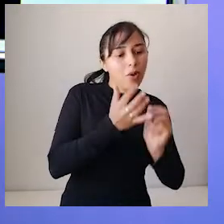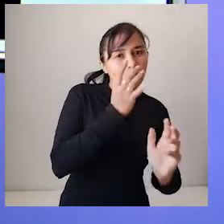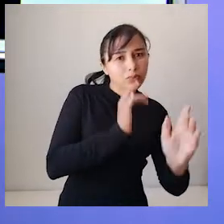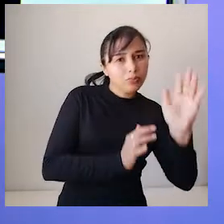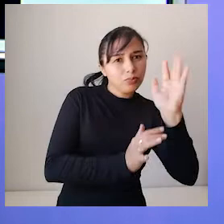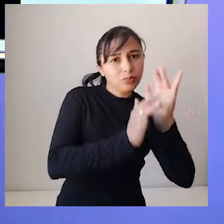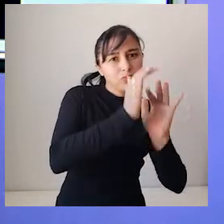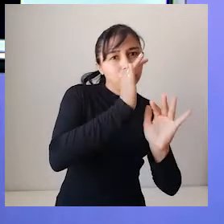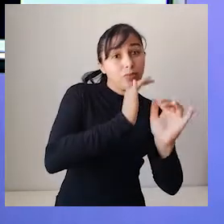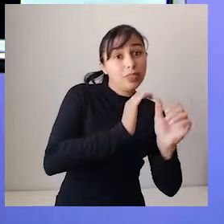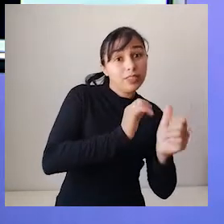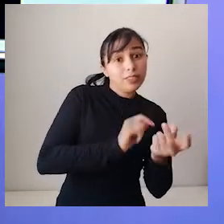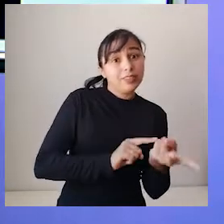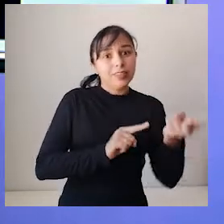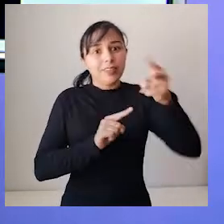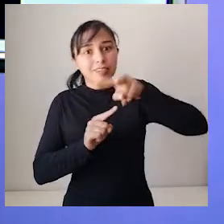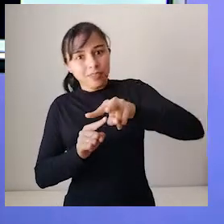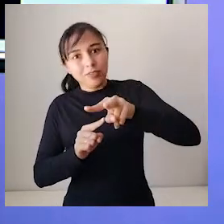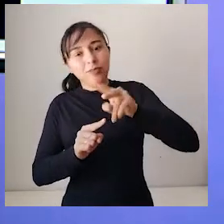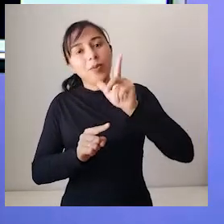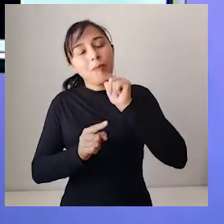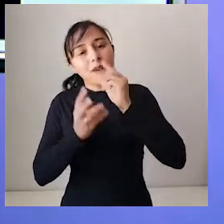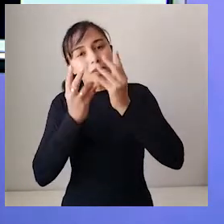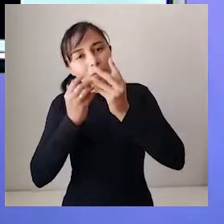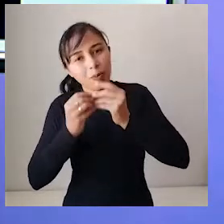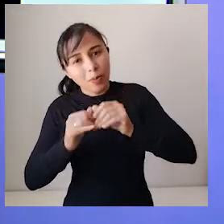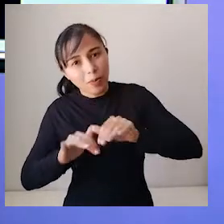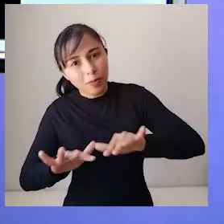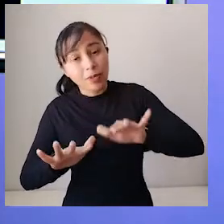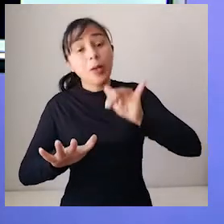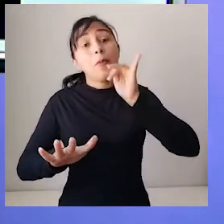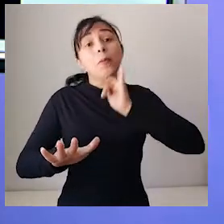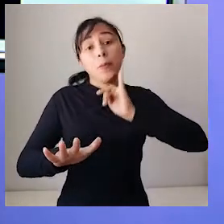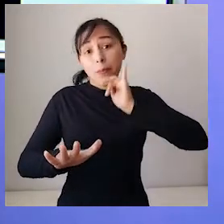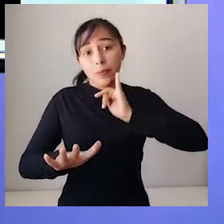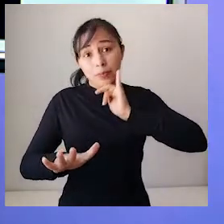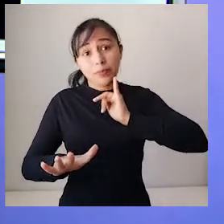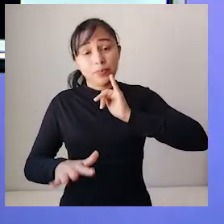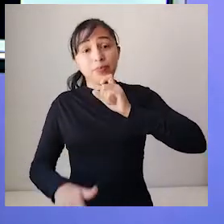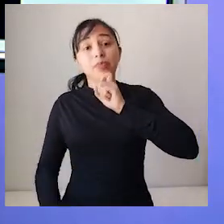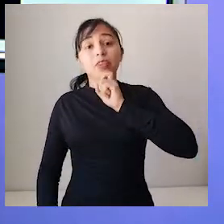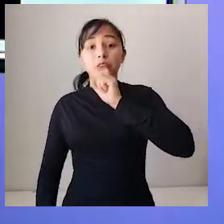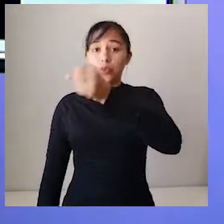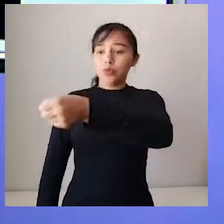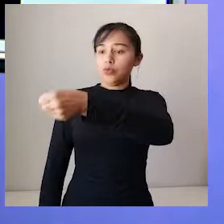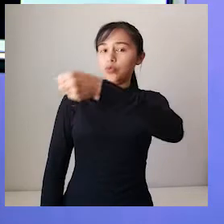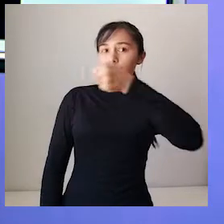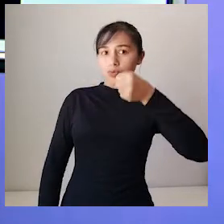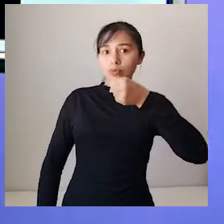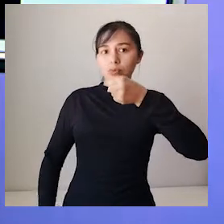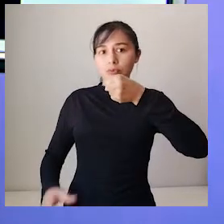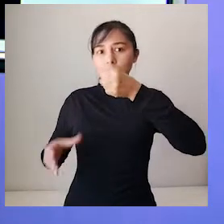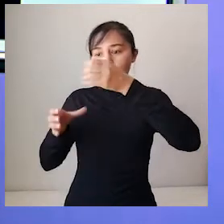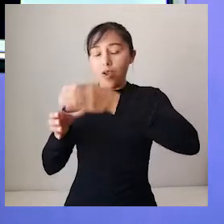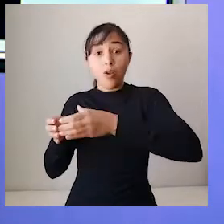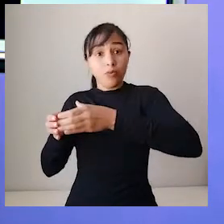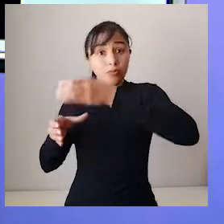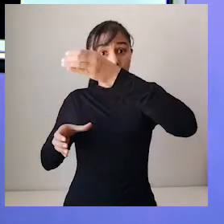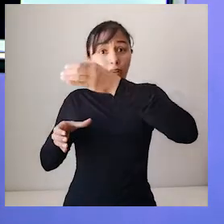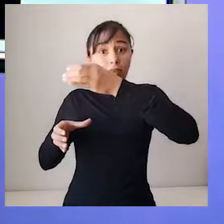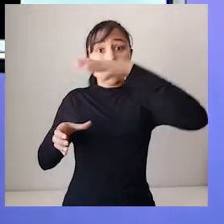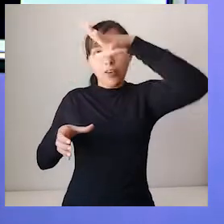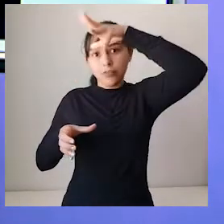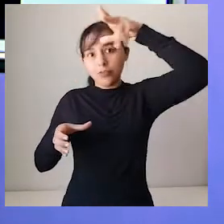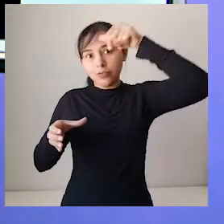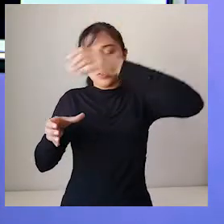estado líquido. Quando você tira uma garrafa ou um refrigerante bem gelado da geladeira